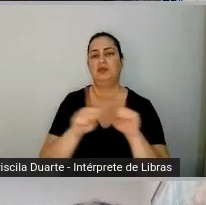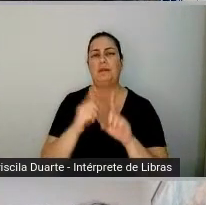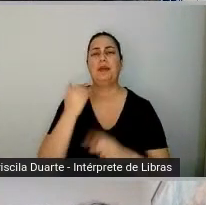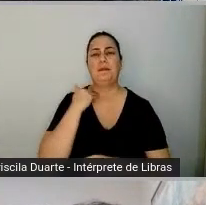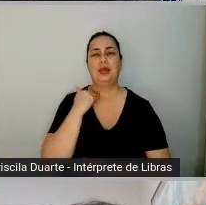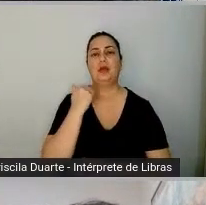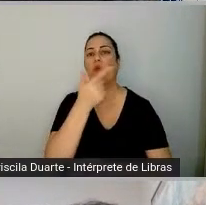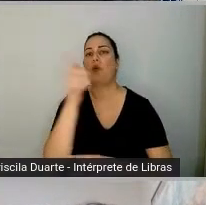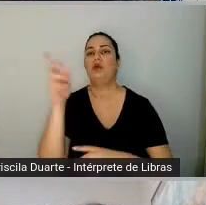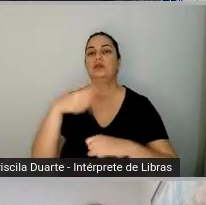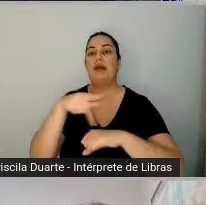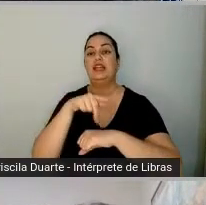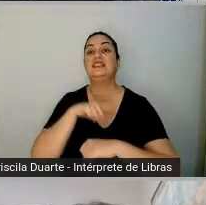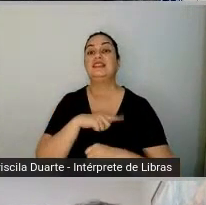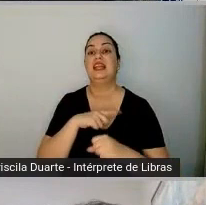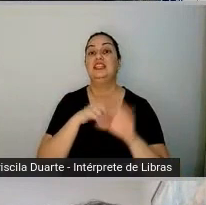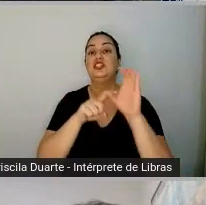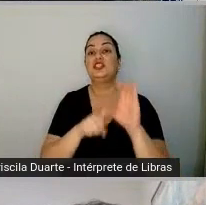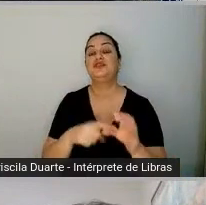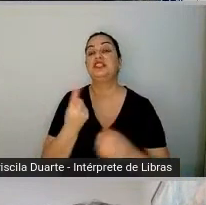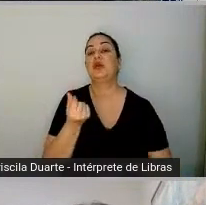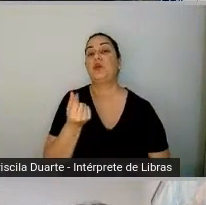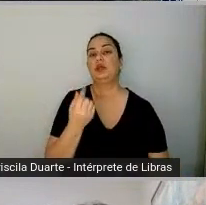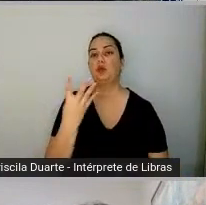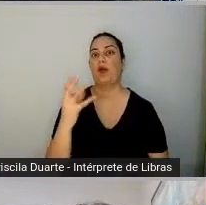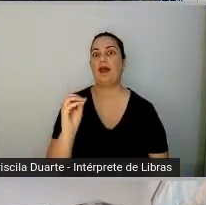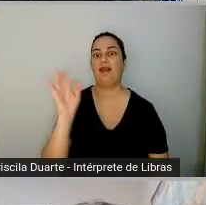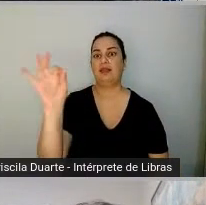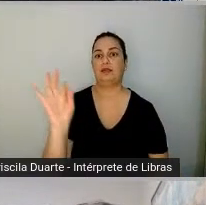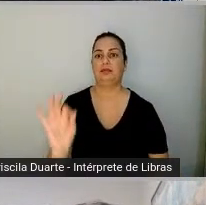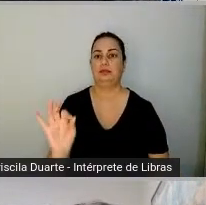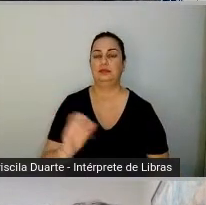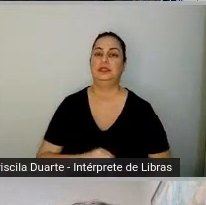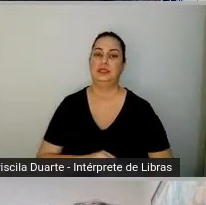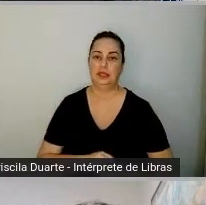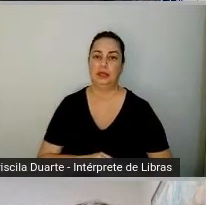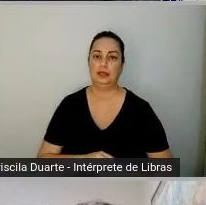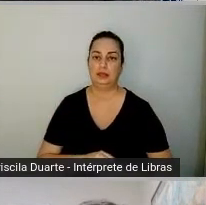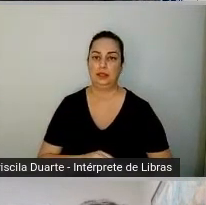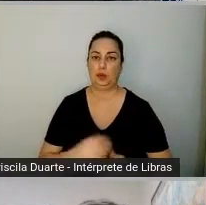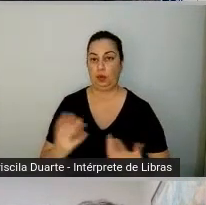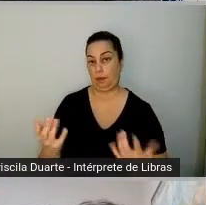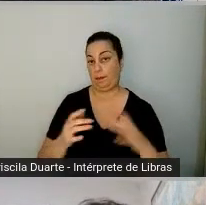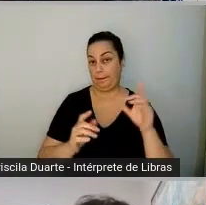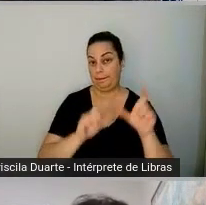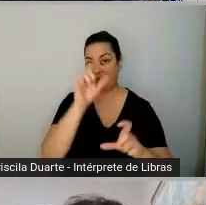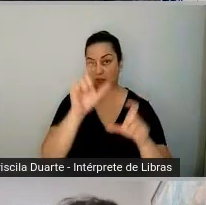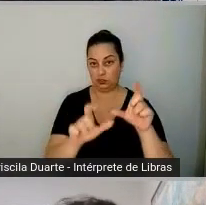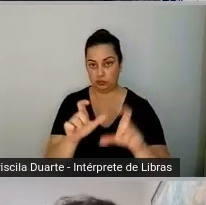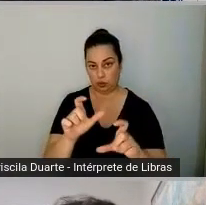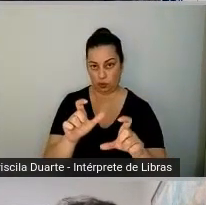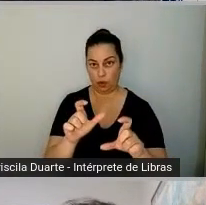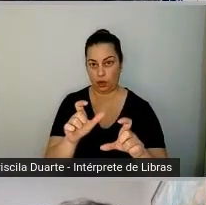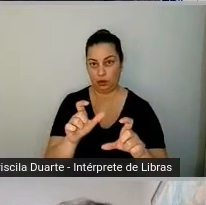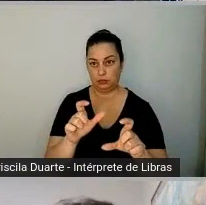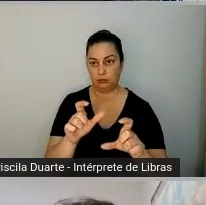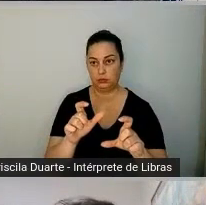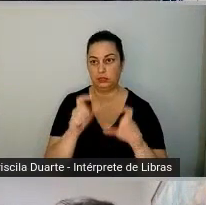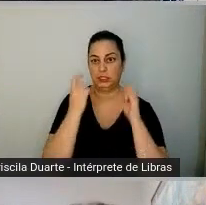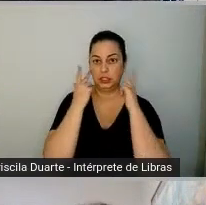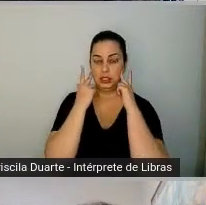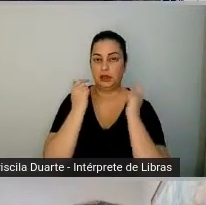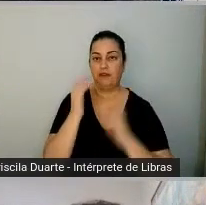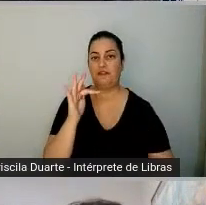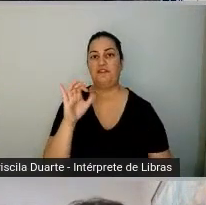os estrangeiros, pessoa física, 9%, ou seja, só esses dois setores já é metade da dívida, né? Nós não somos